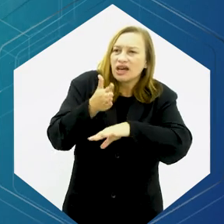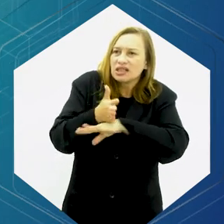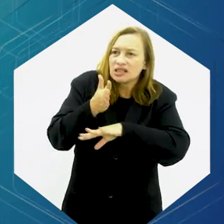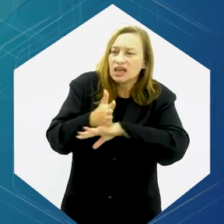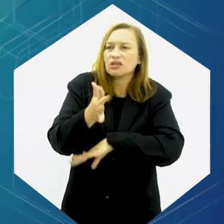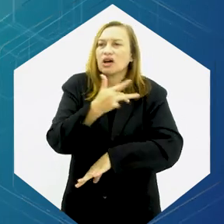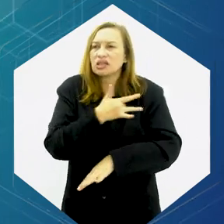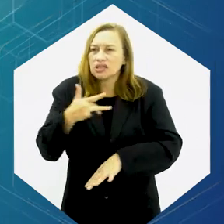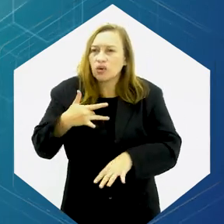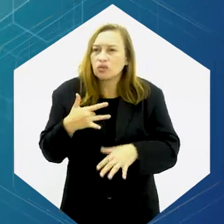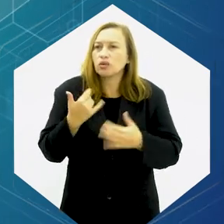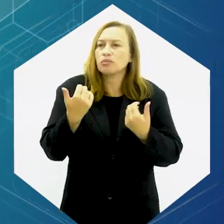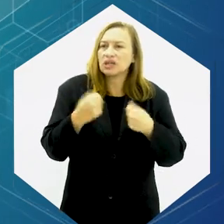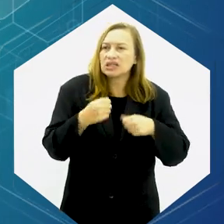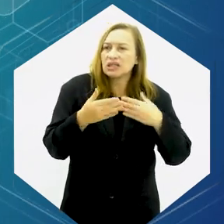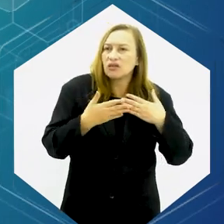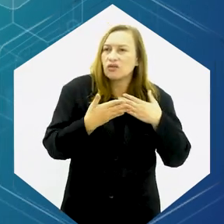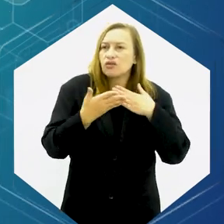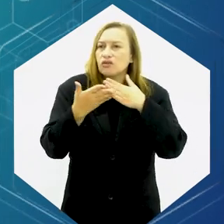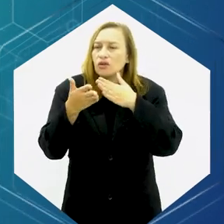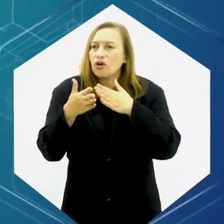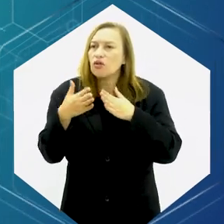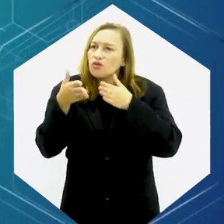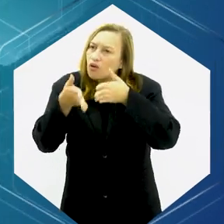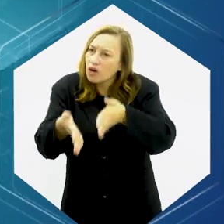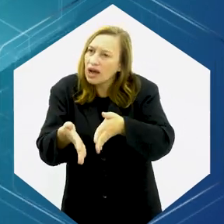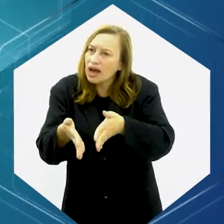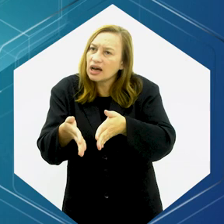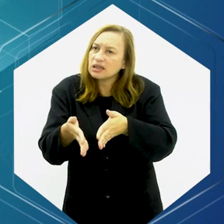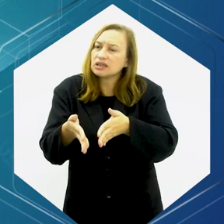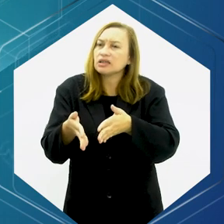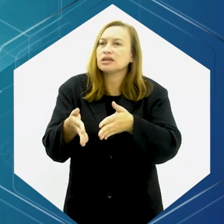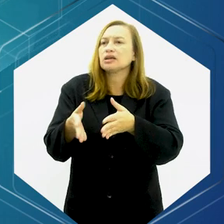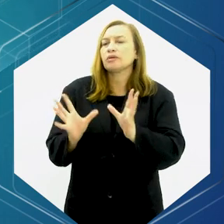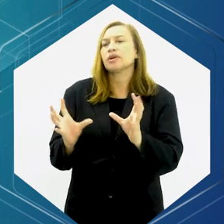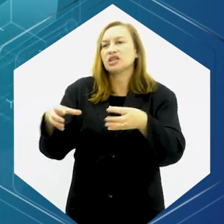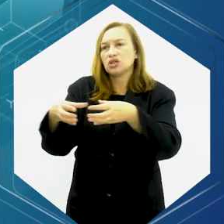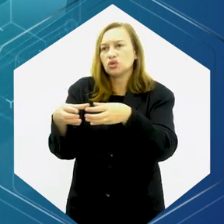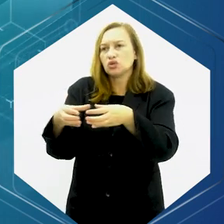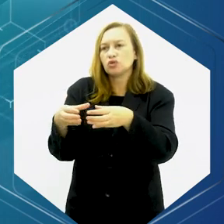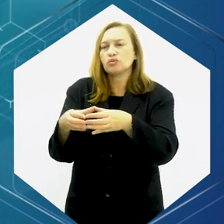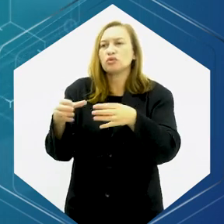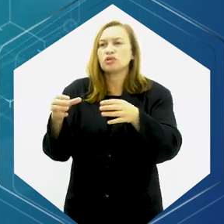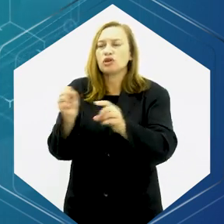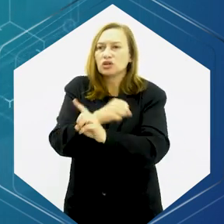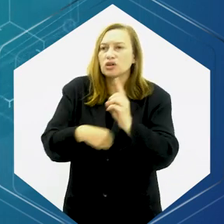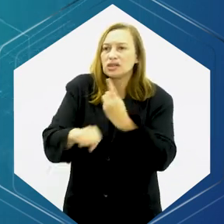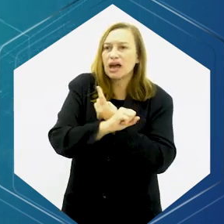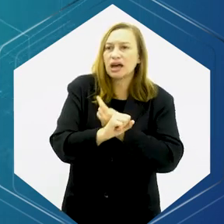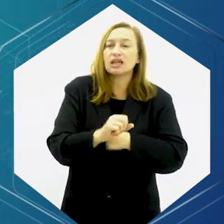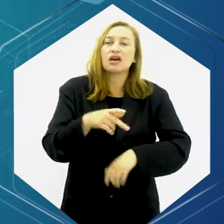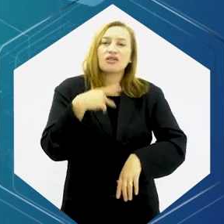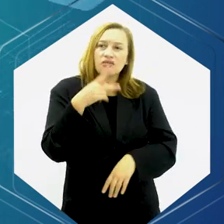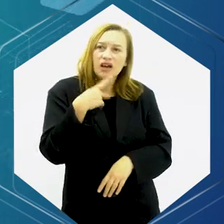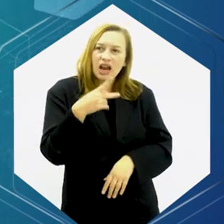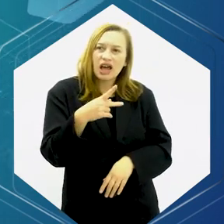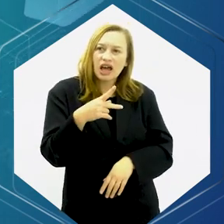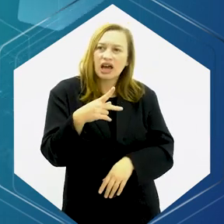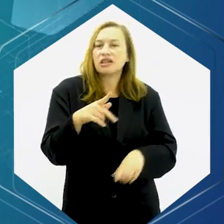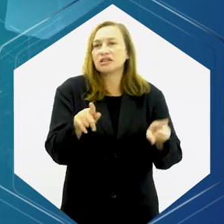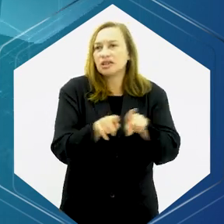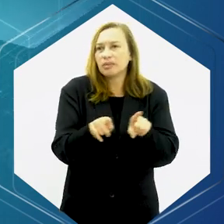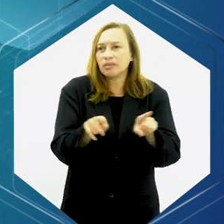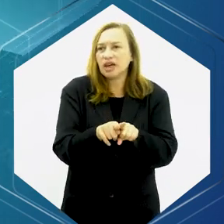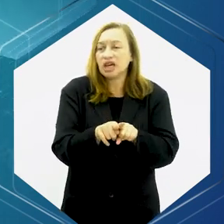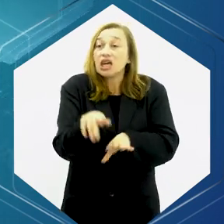de promoção da Saúde elas devem ser direcionadas também de formas mais específicas para esses grupos sociais a gente precisa falar da questão